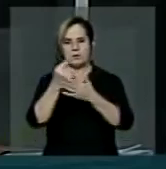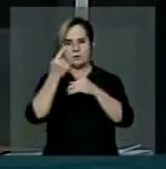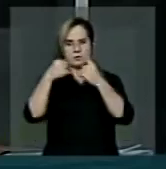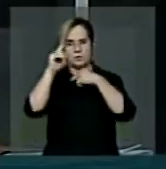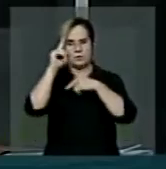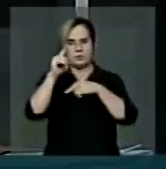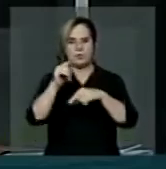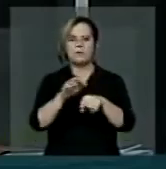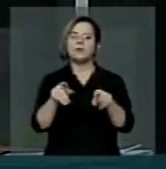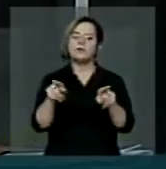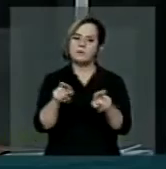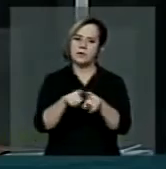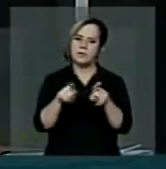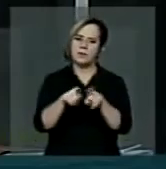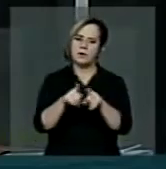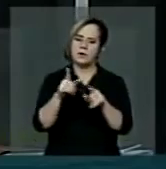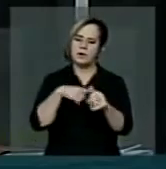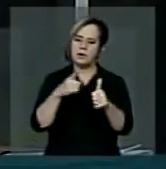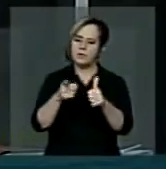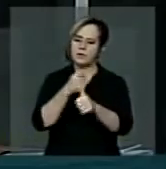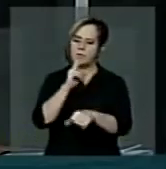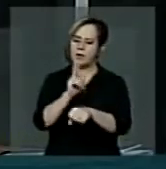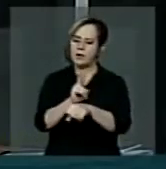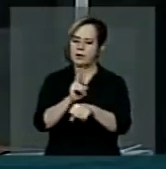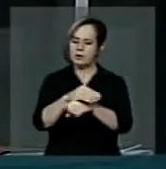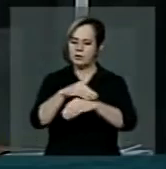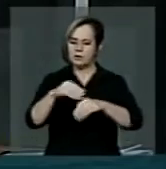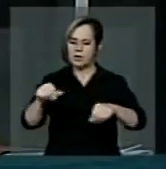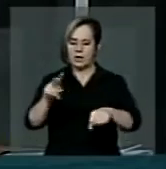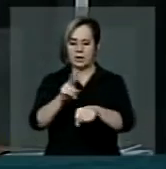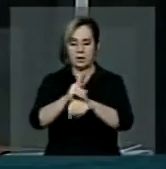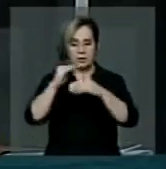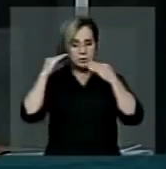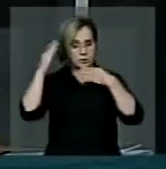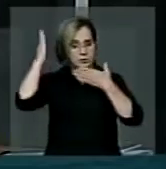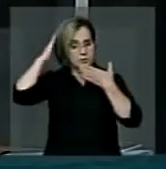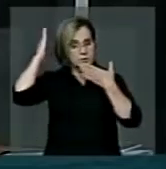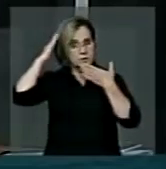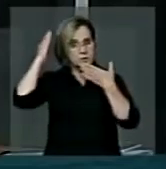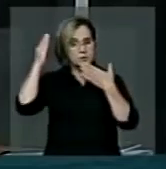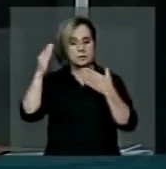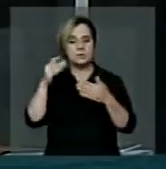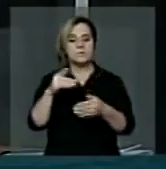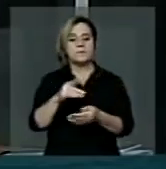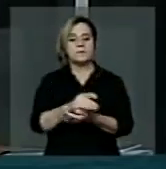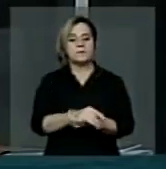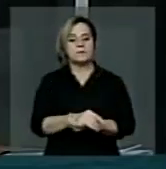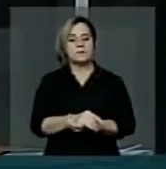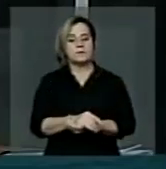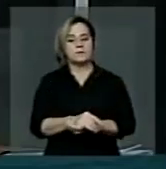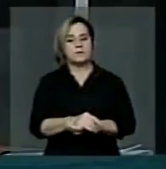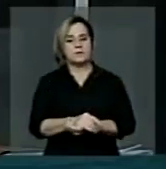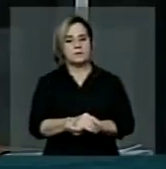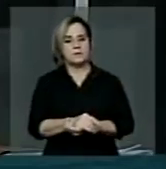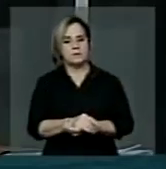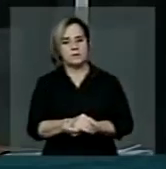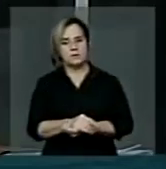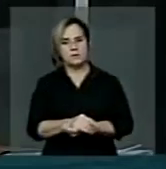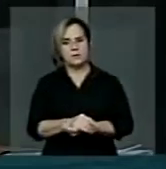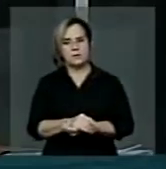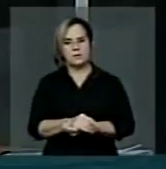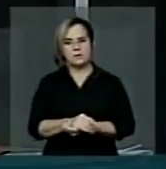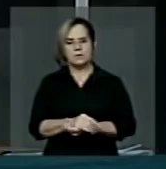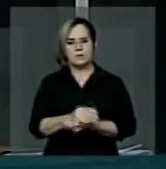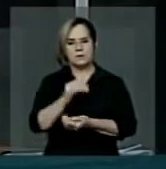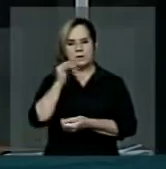disso, deve ser o primeiro defensor da demarcação das terras indígenas, superando a inoperância que levou ao esgotamento